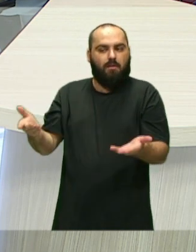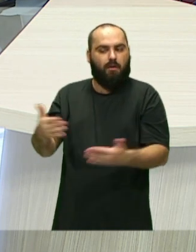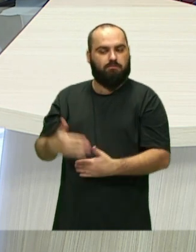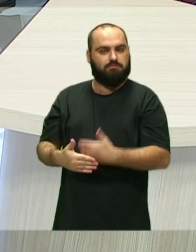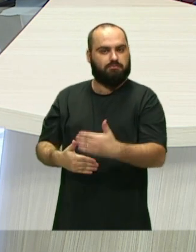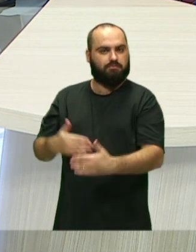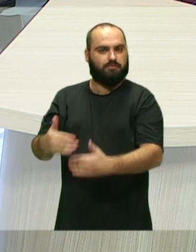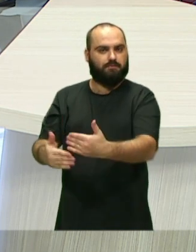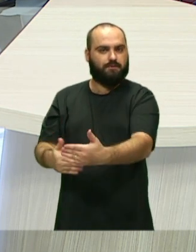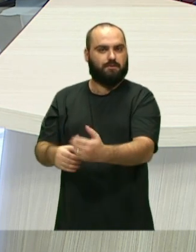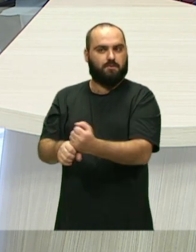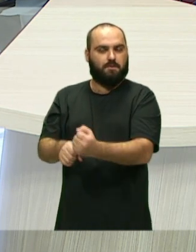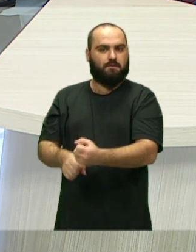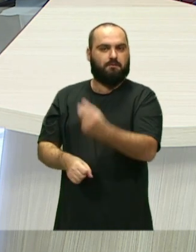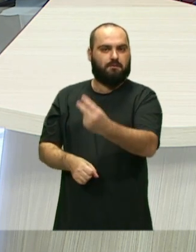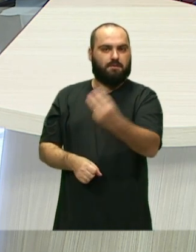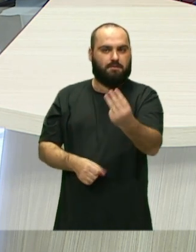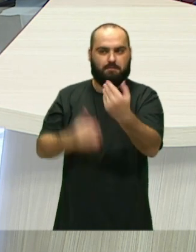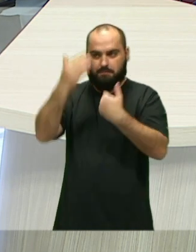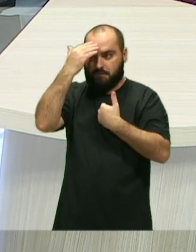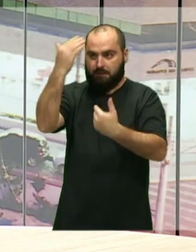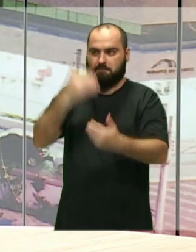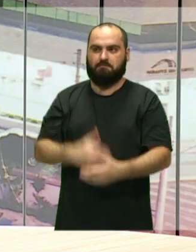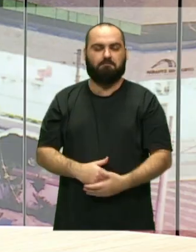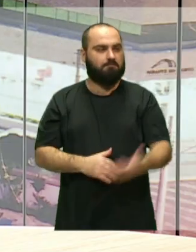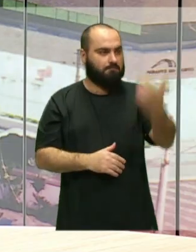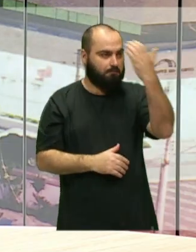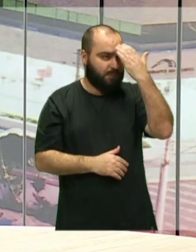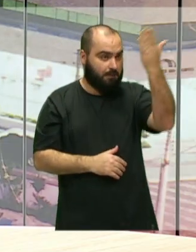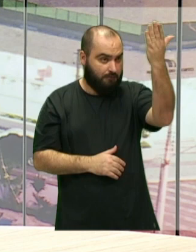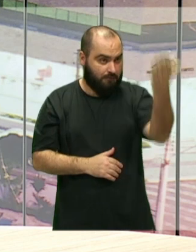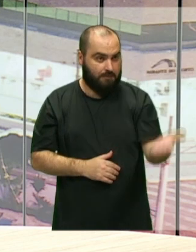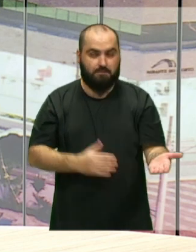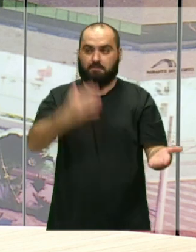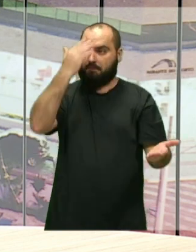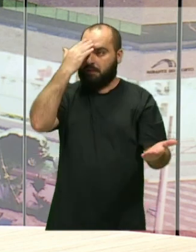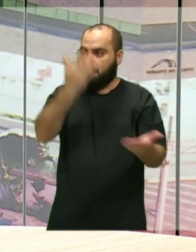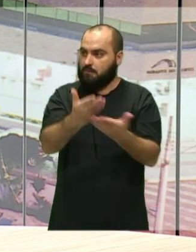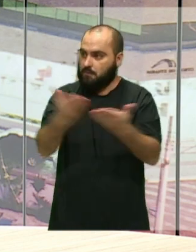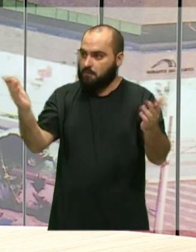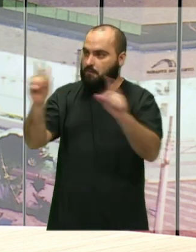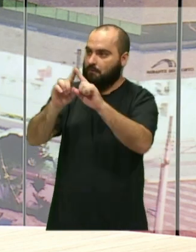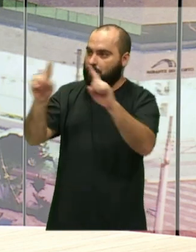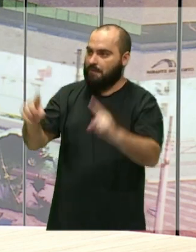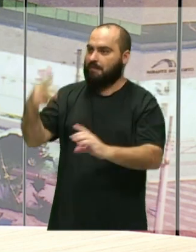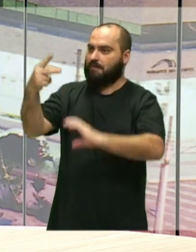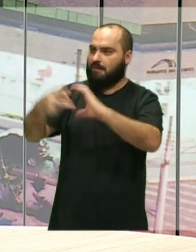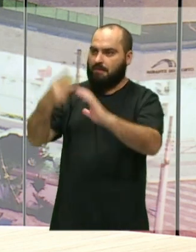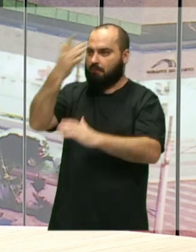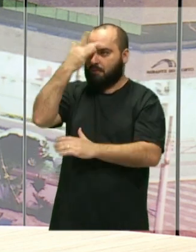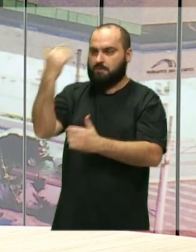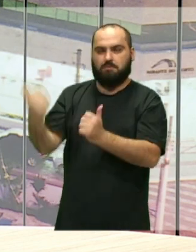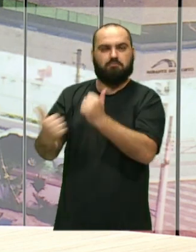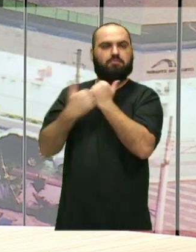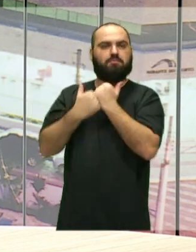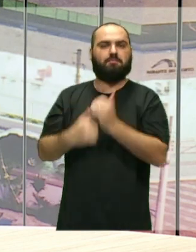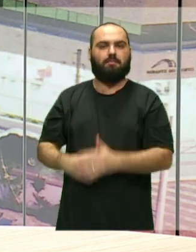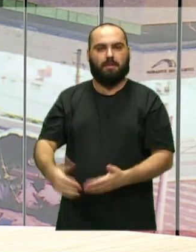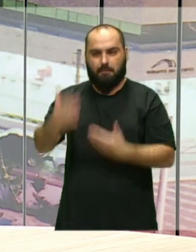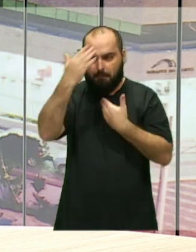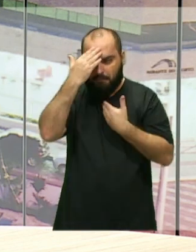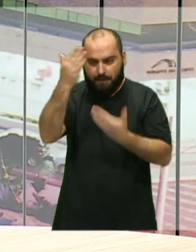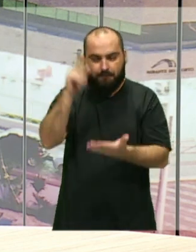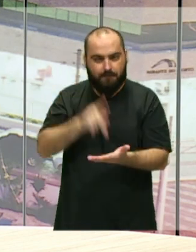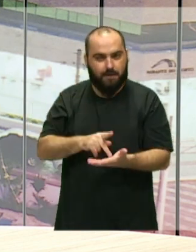né em 2023 Muito obrigado pela presença obrigado você juro Obrigado a todos os funcionários da casa a todos que nos acompanharam muito obrigado